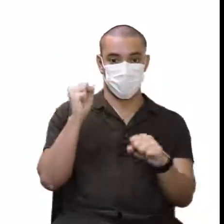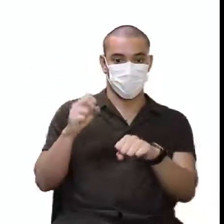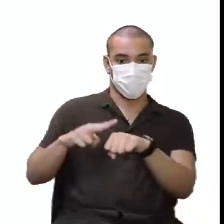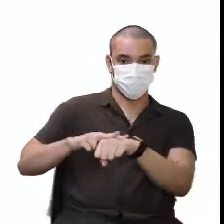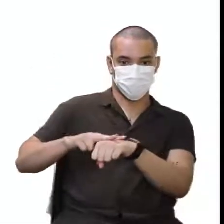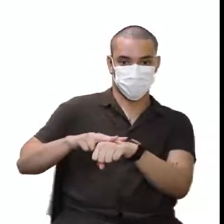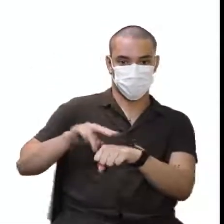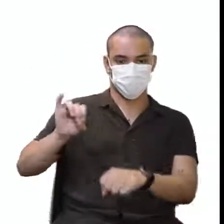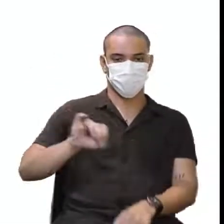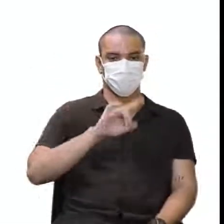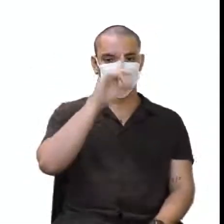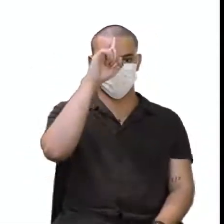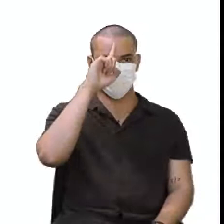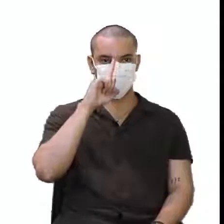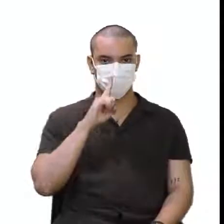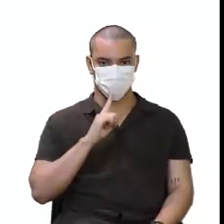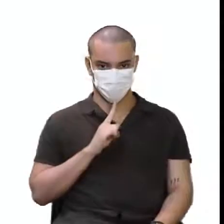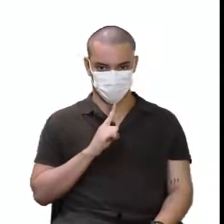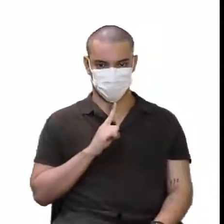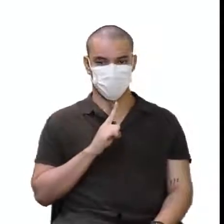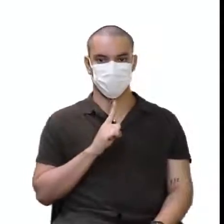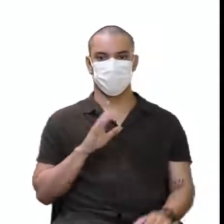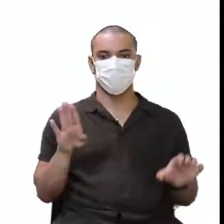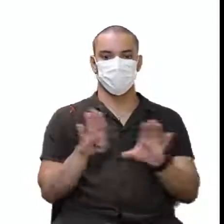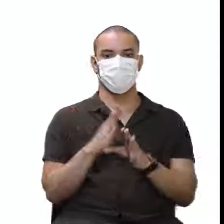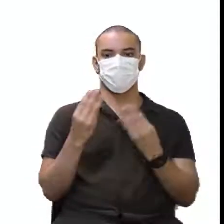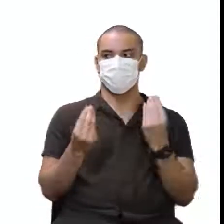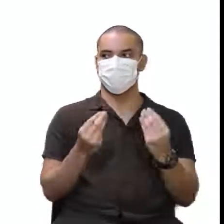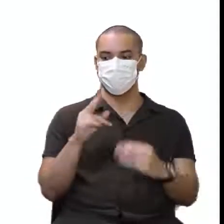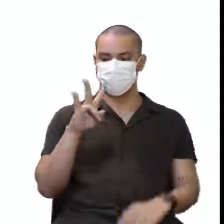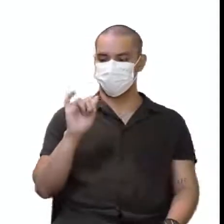verde ou amarela. A forma da